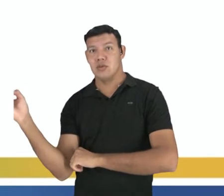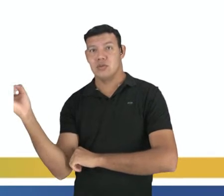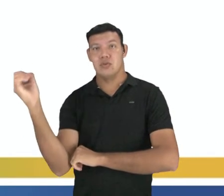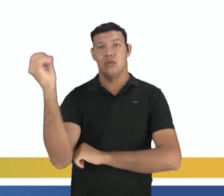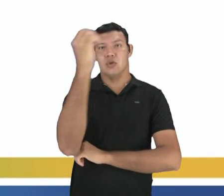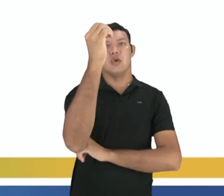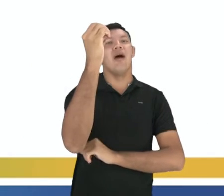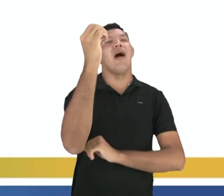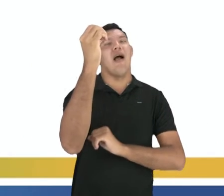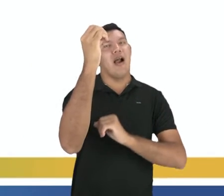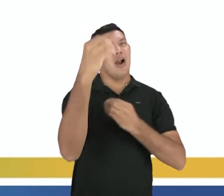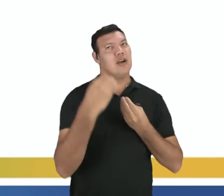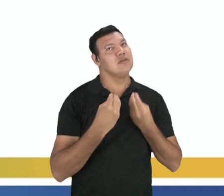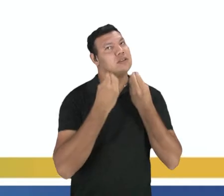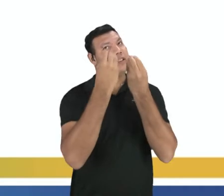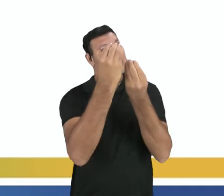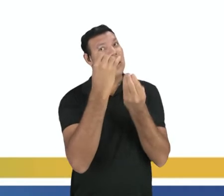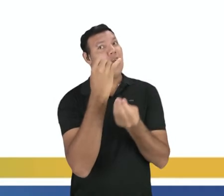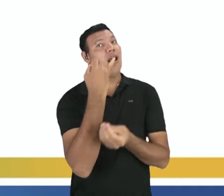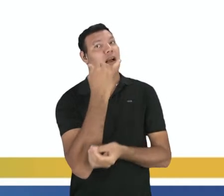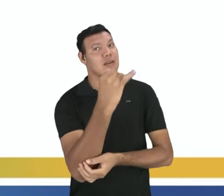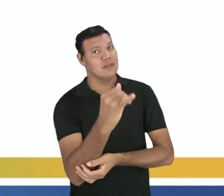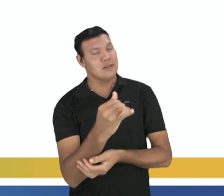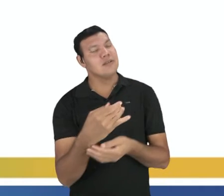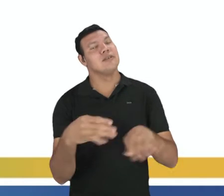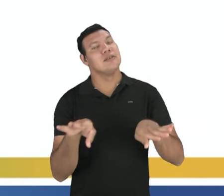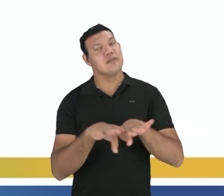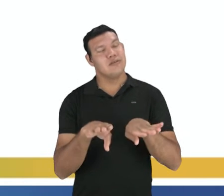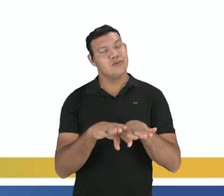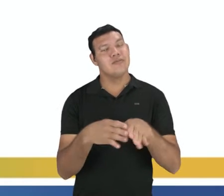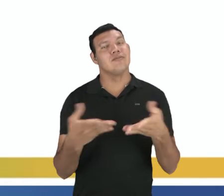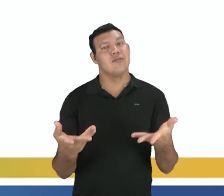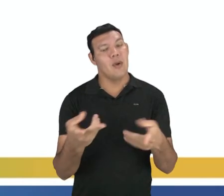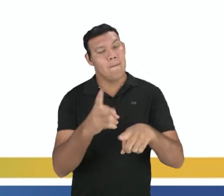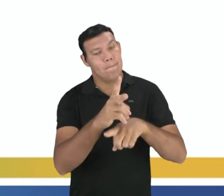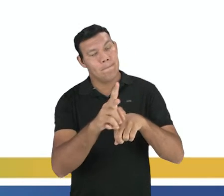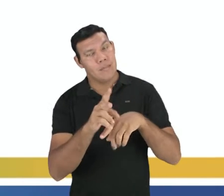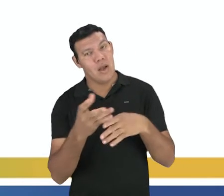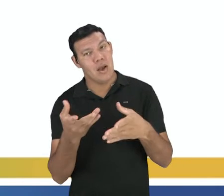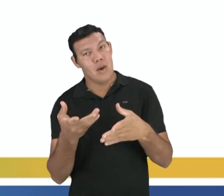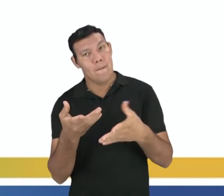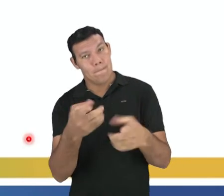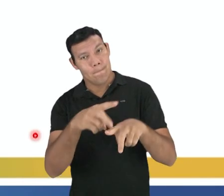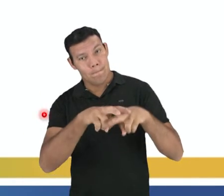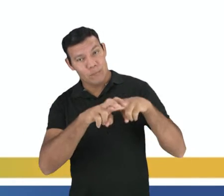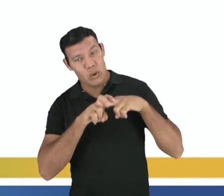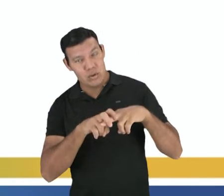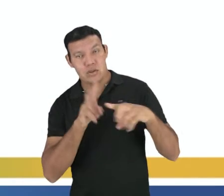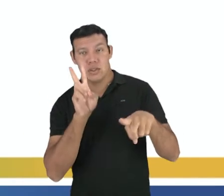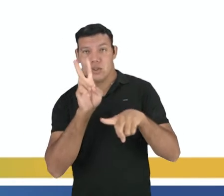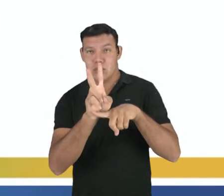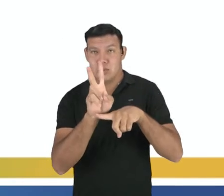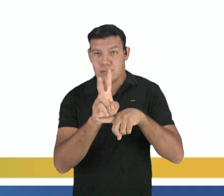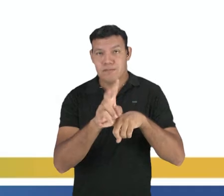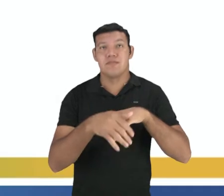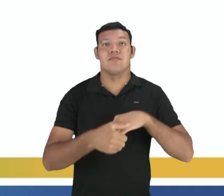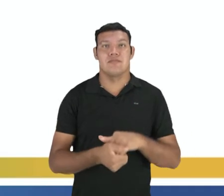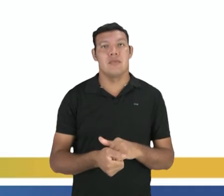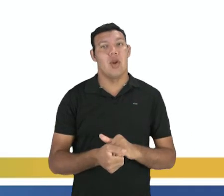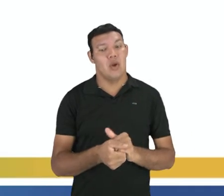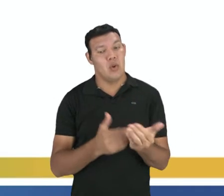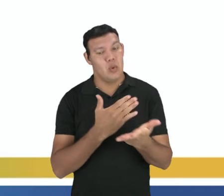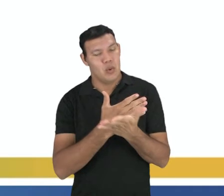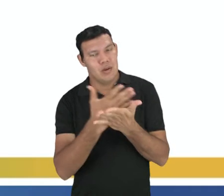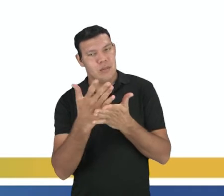devolve essa energia então por isso que ela é conservativa porque no início do movimento ela retira